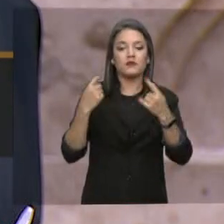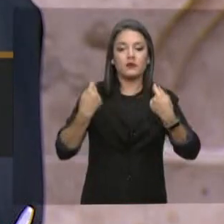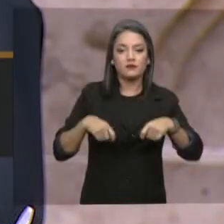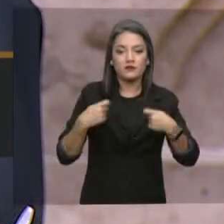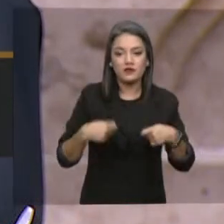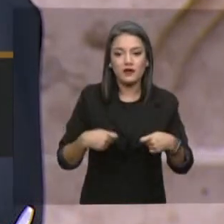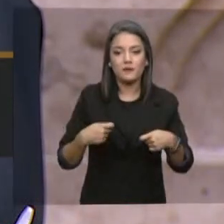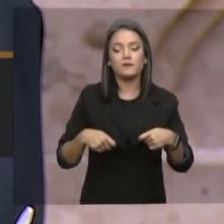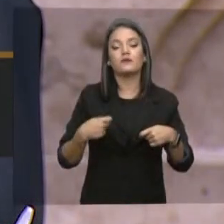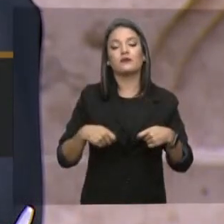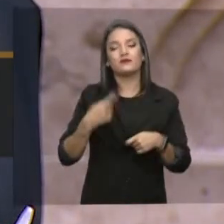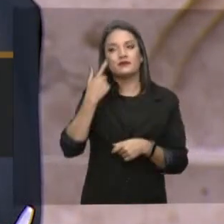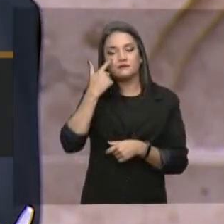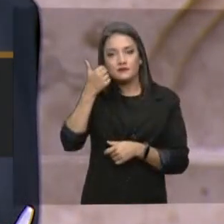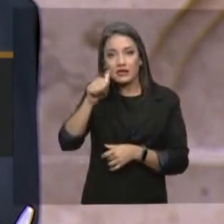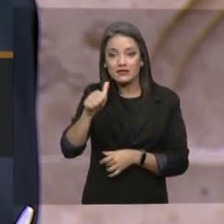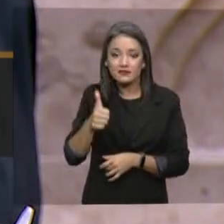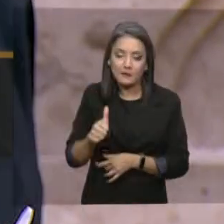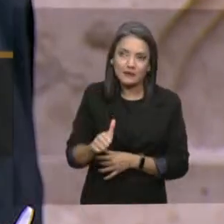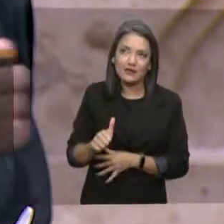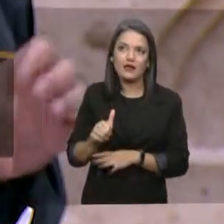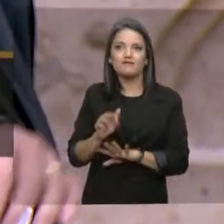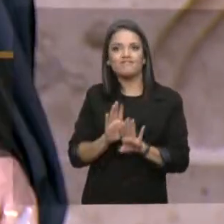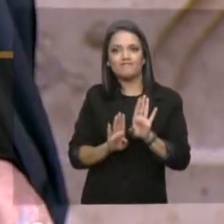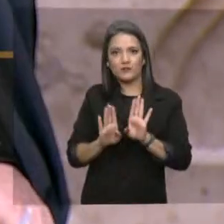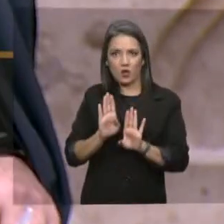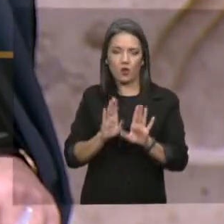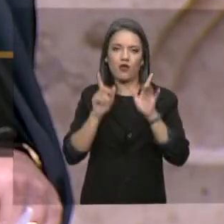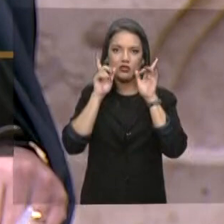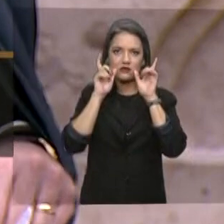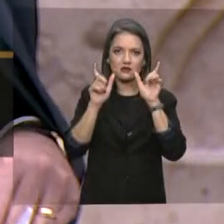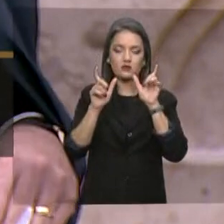examinada com granos salis. Nesse aspecto,